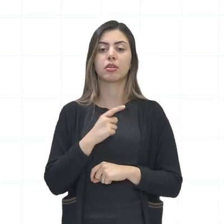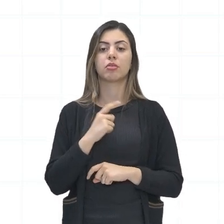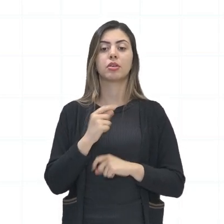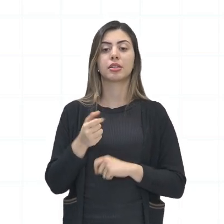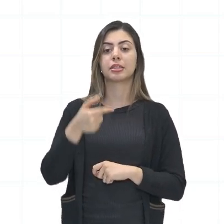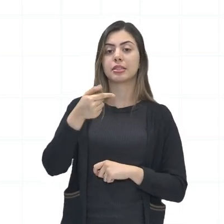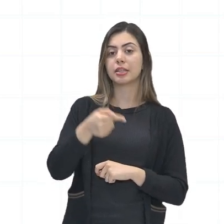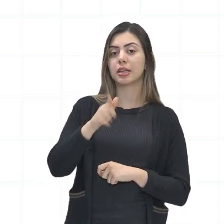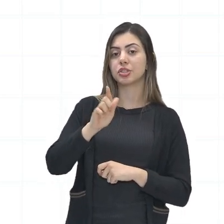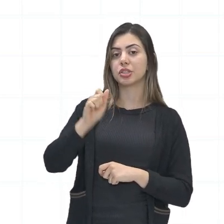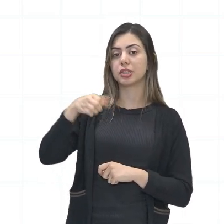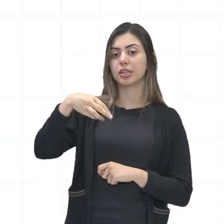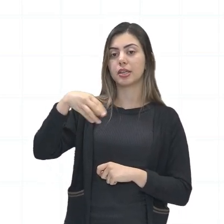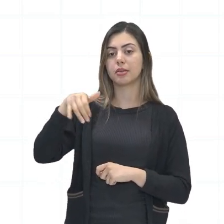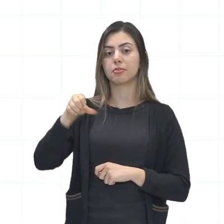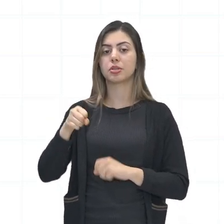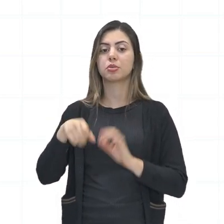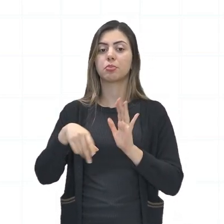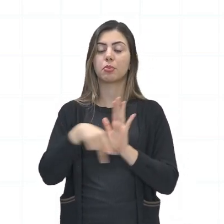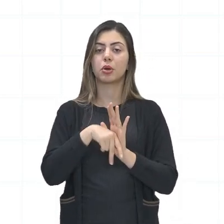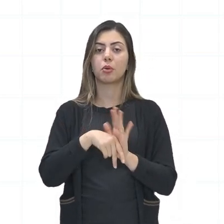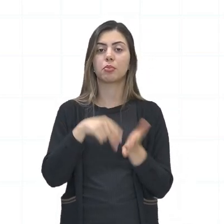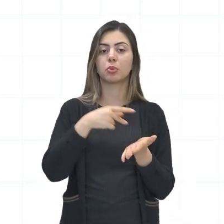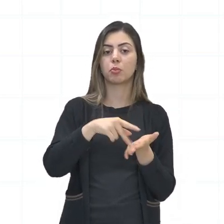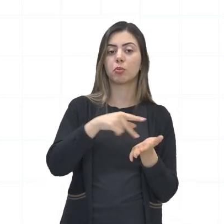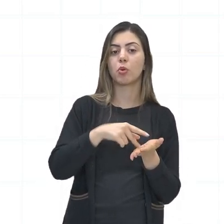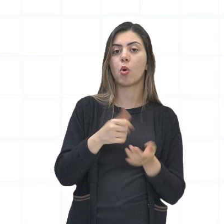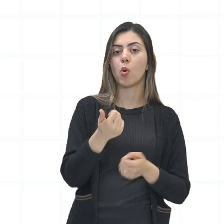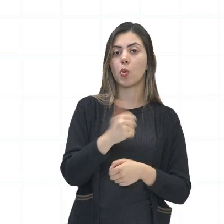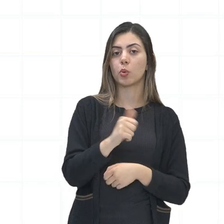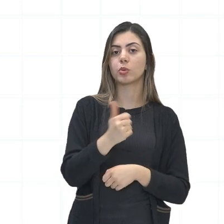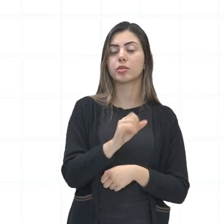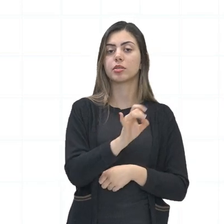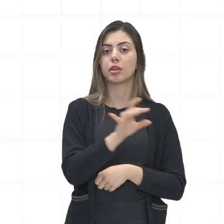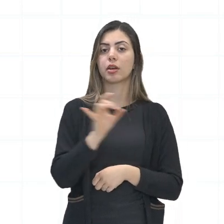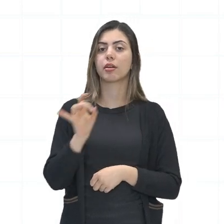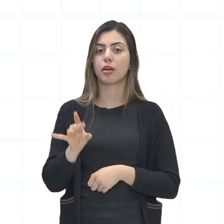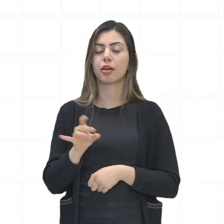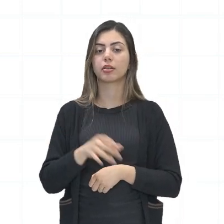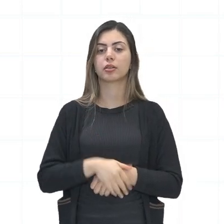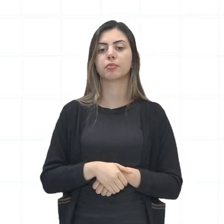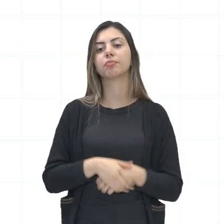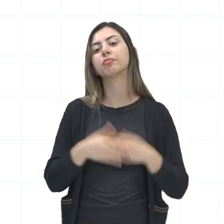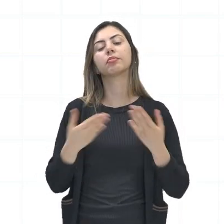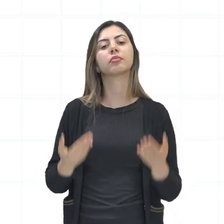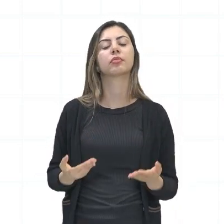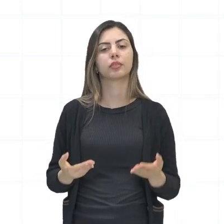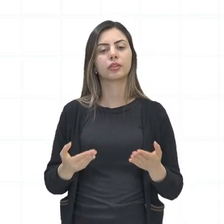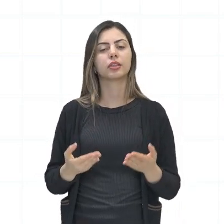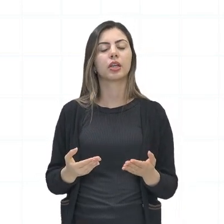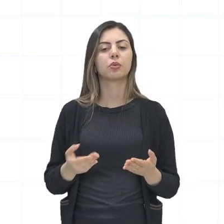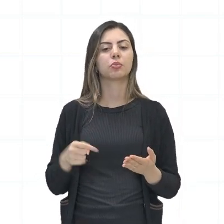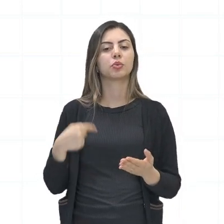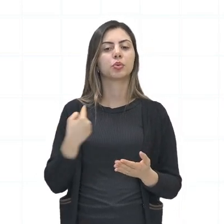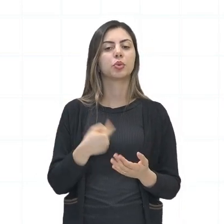games de 11 pontos cada. Olha lá, vamos lá que tem que ter